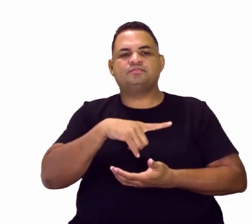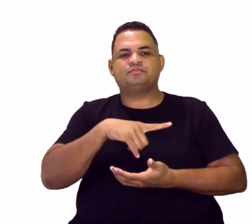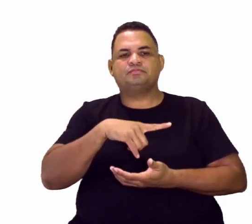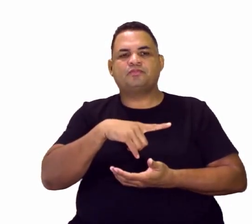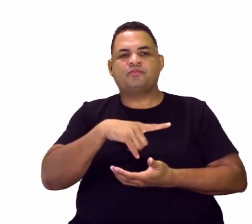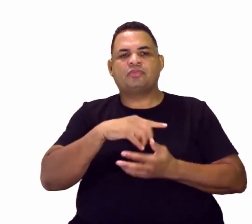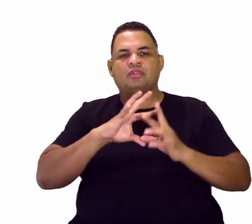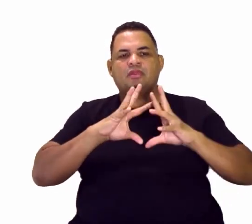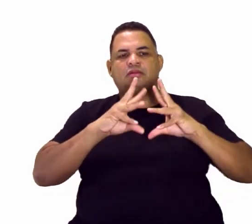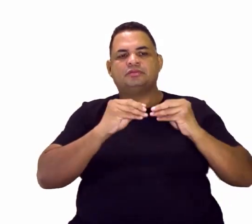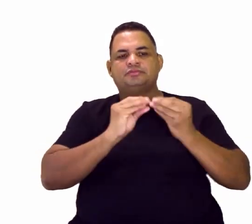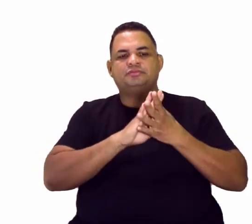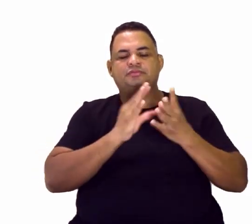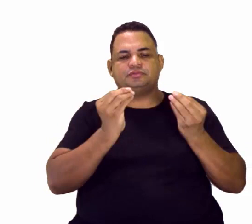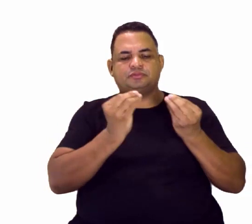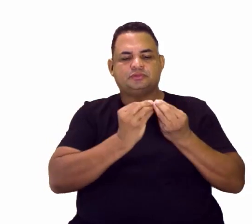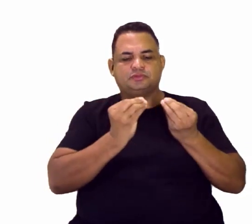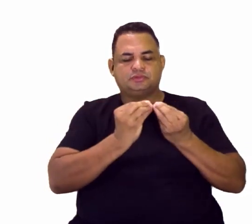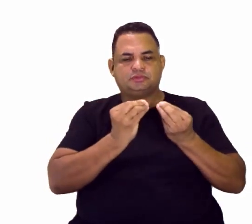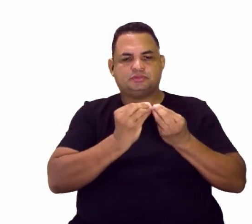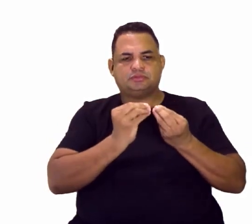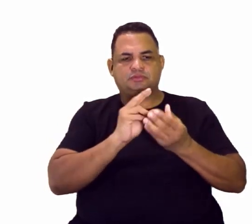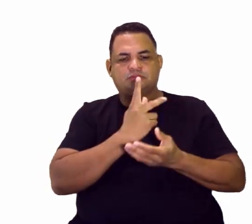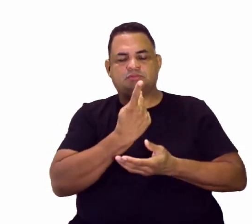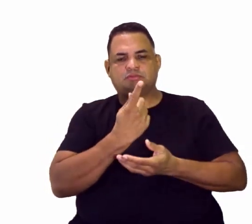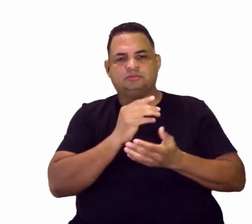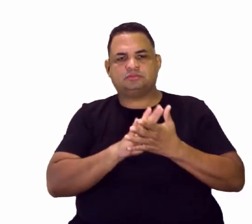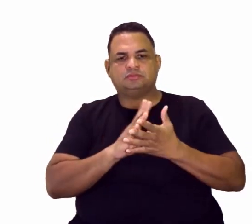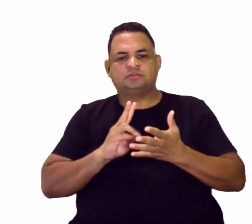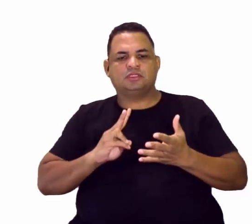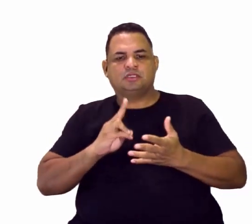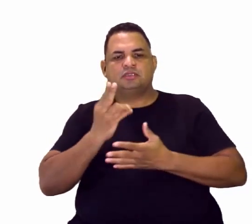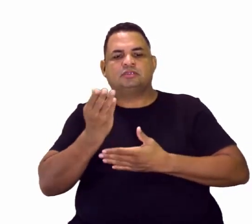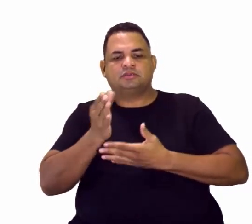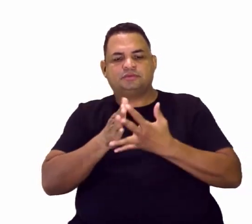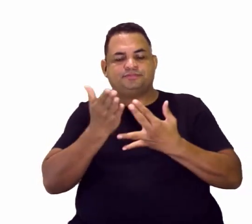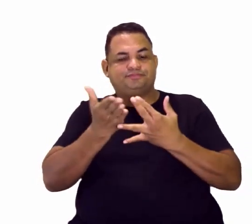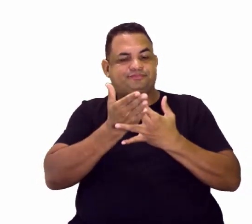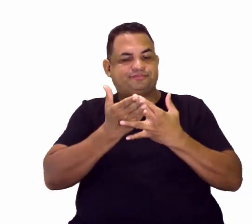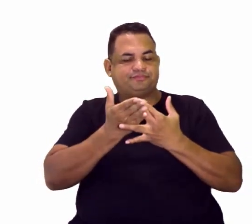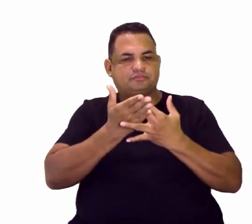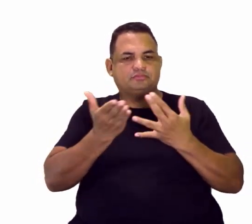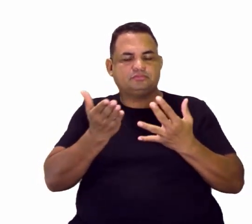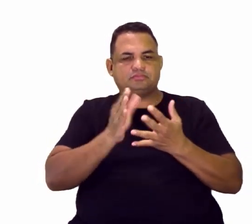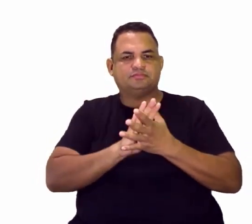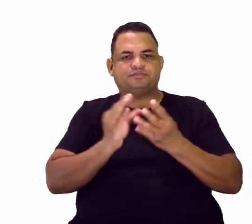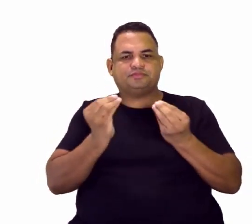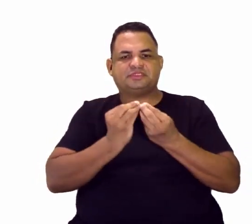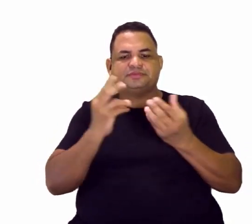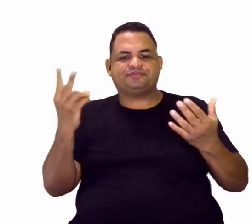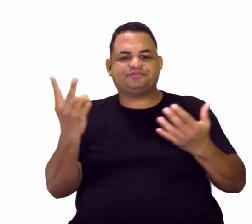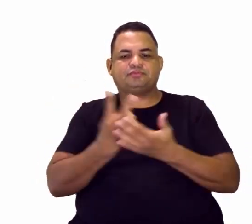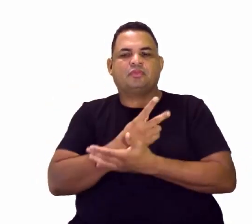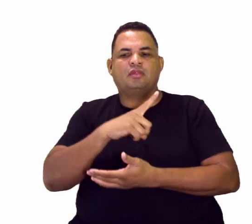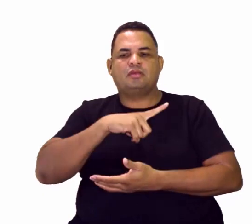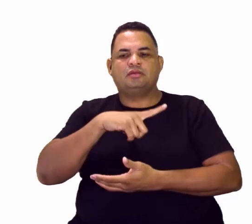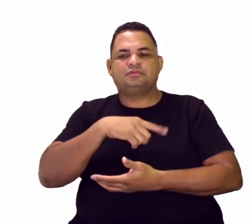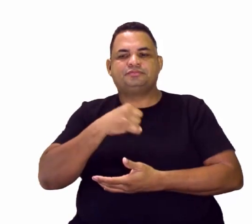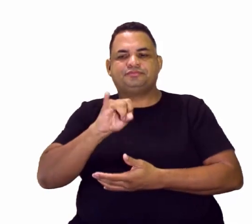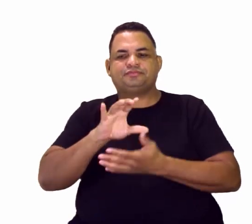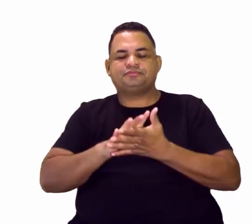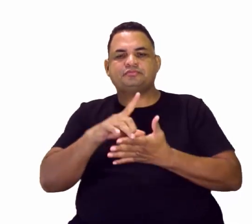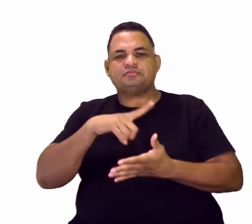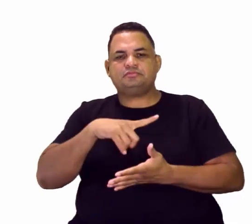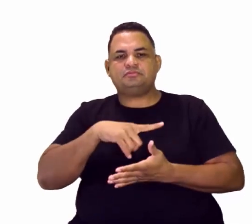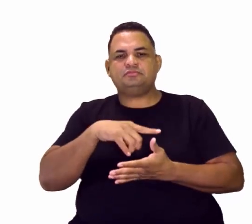em todas as moléculas. Agora, a força entre essas moléculas só ocorre se existir o